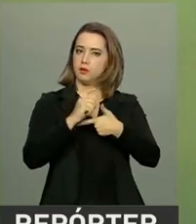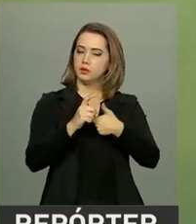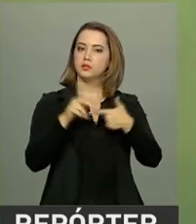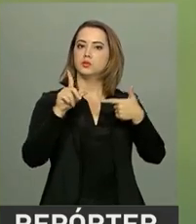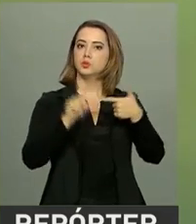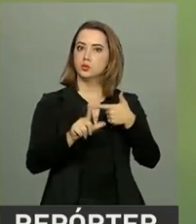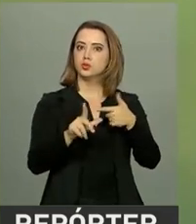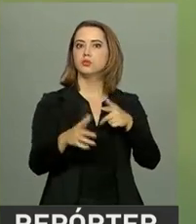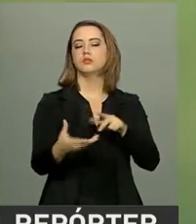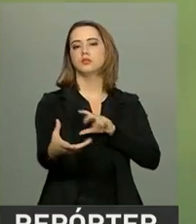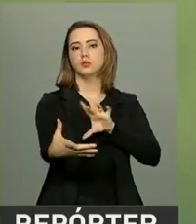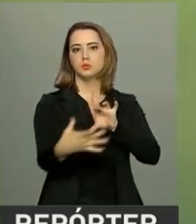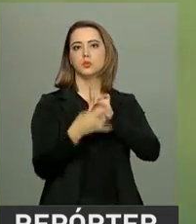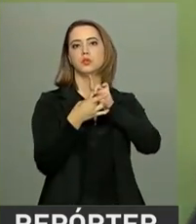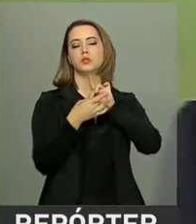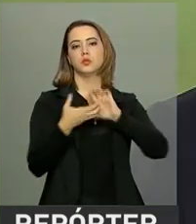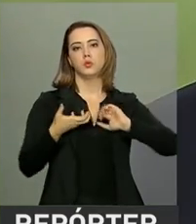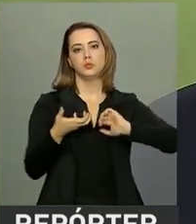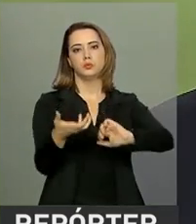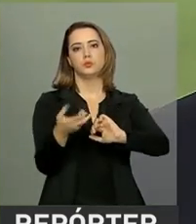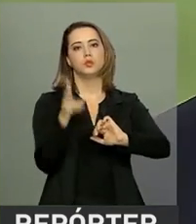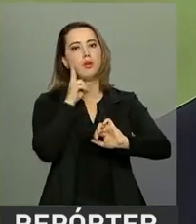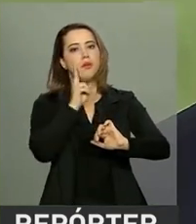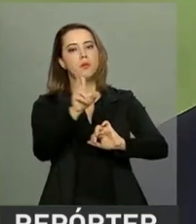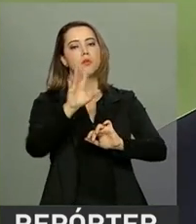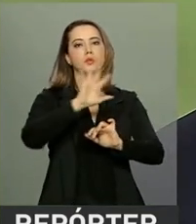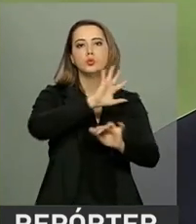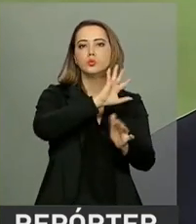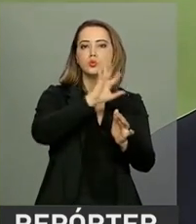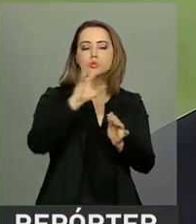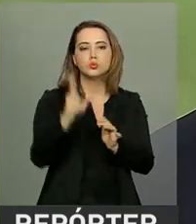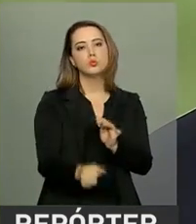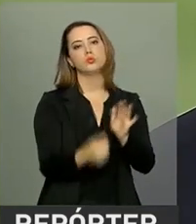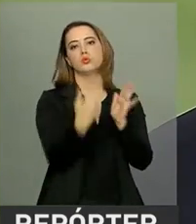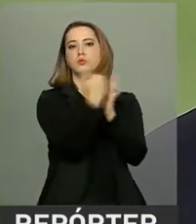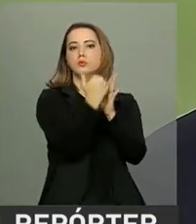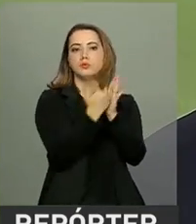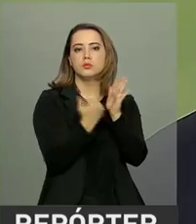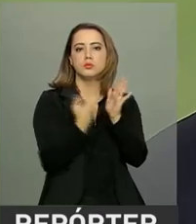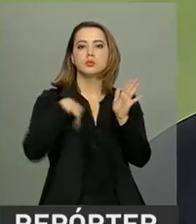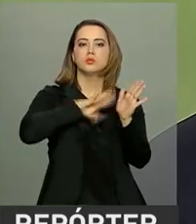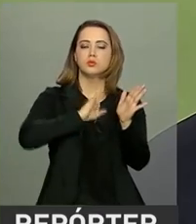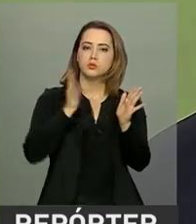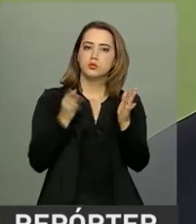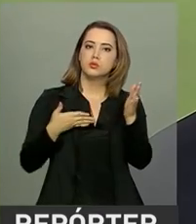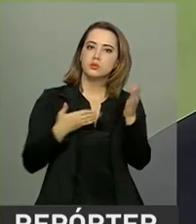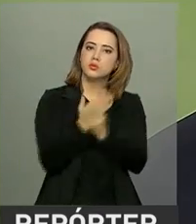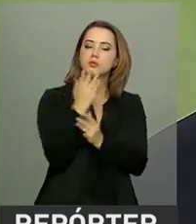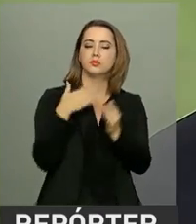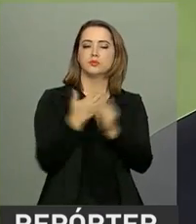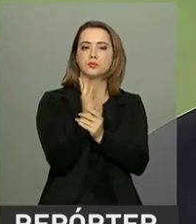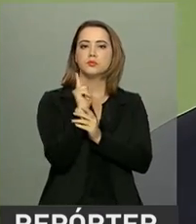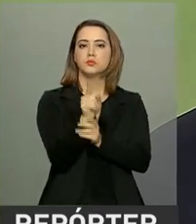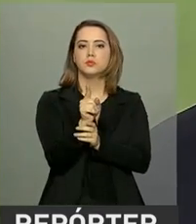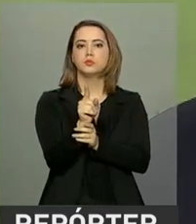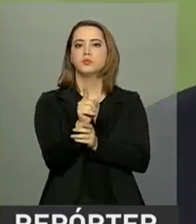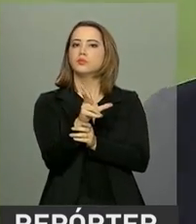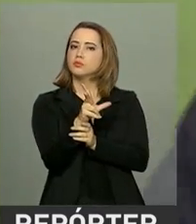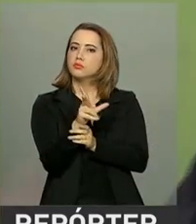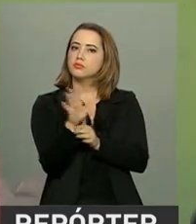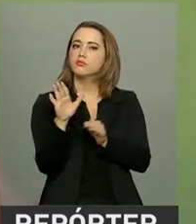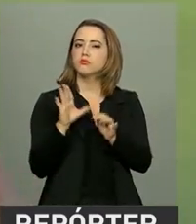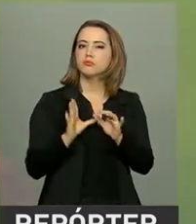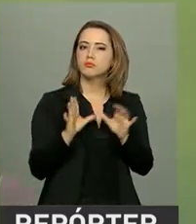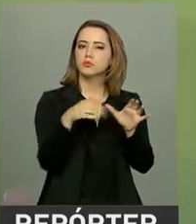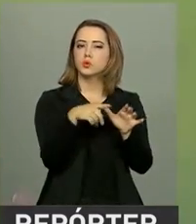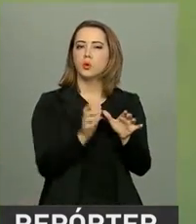Congresso Nacional em primeiro lugar vejam os projetos que nós já estamos aprovando particularmente aquele que resolveu a questão dos